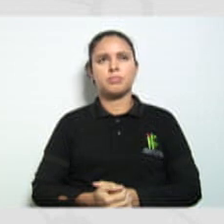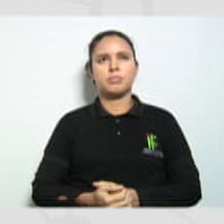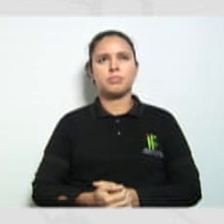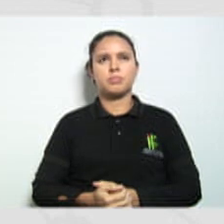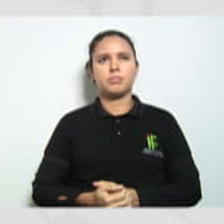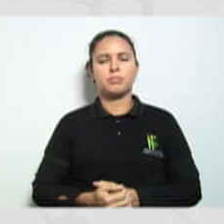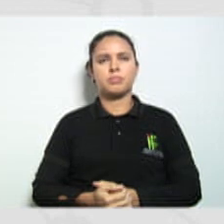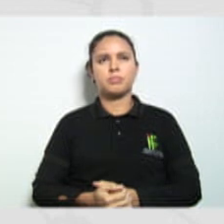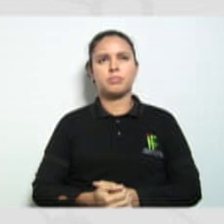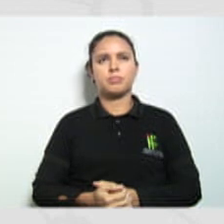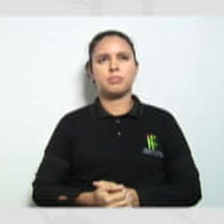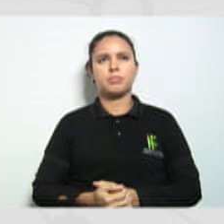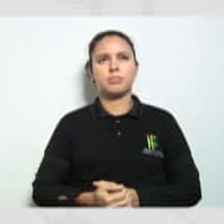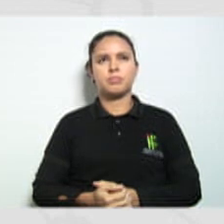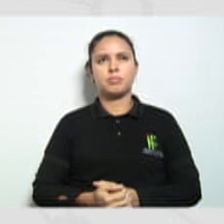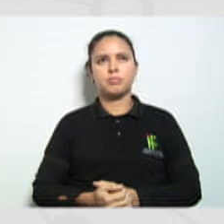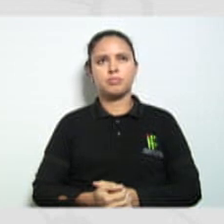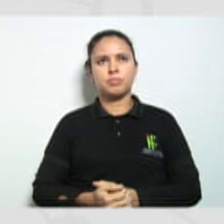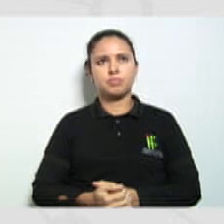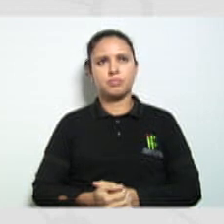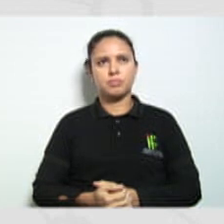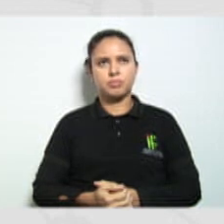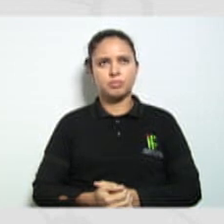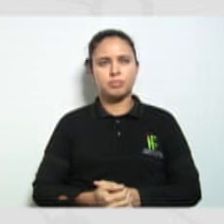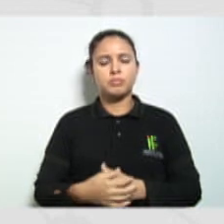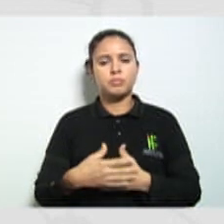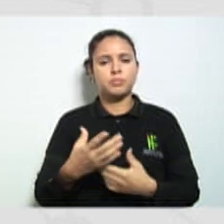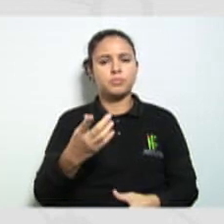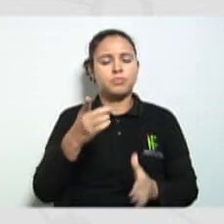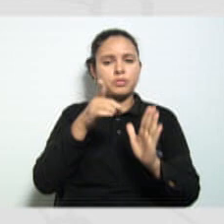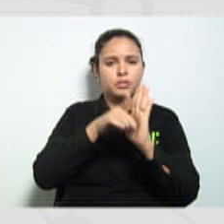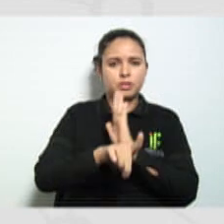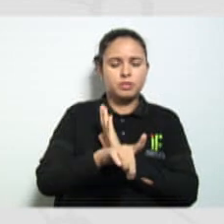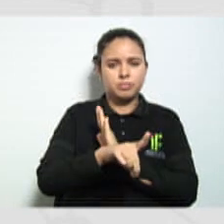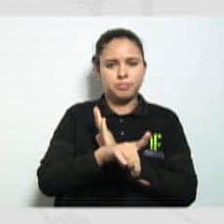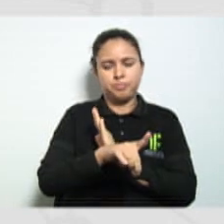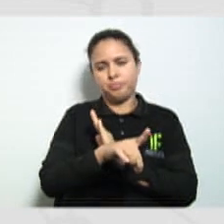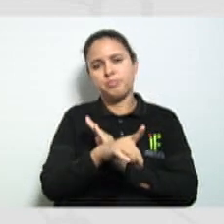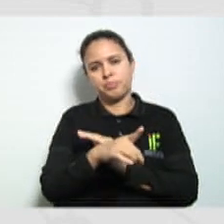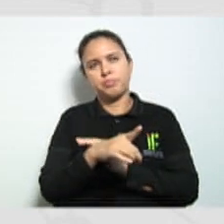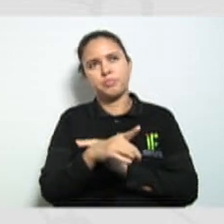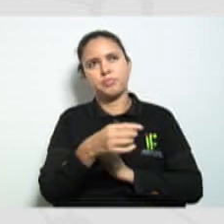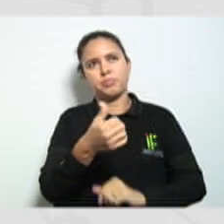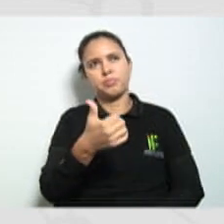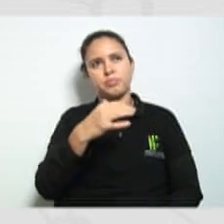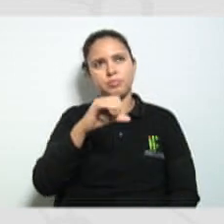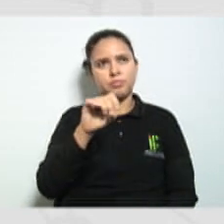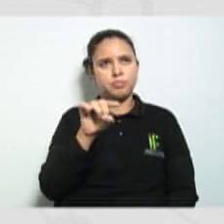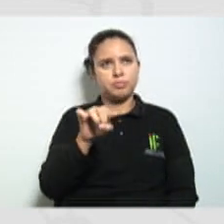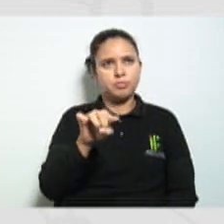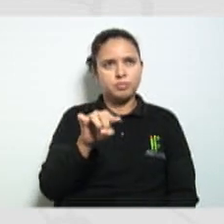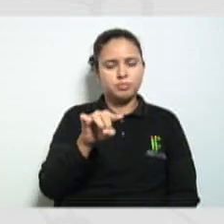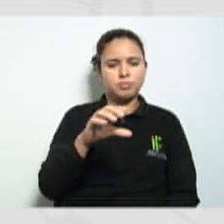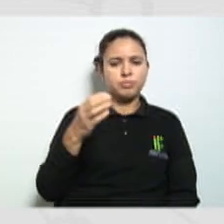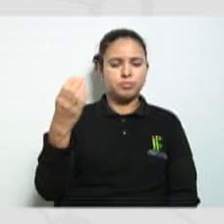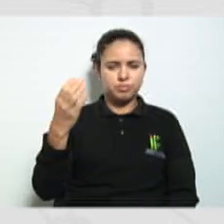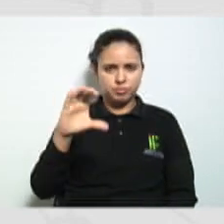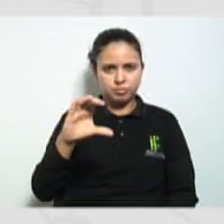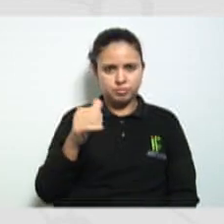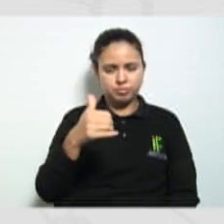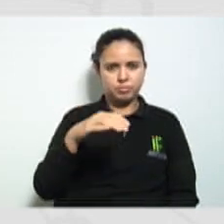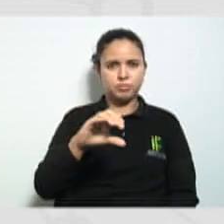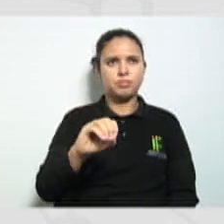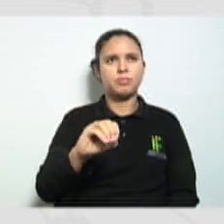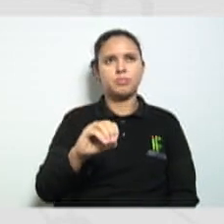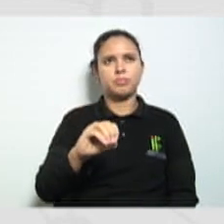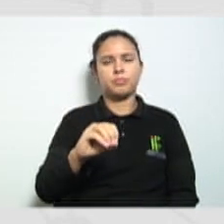tem que ser, num fato contábil, tem que ser igual ao total de crédito. Correto?